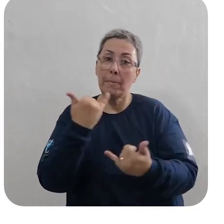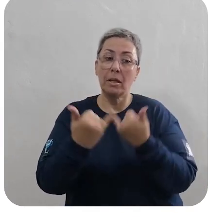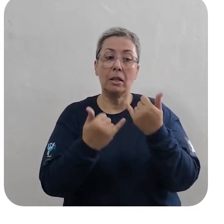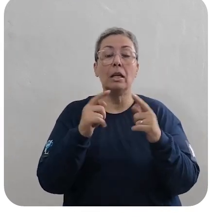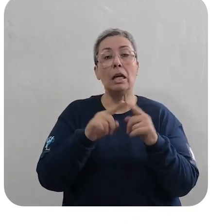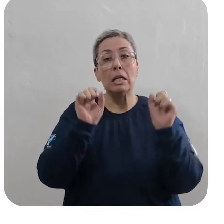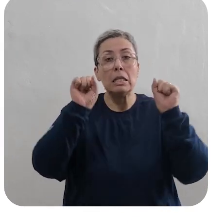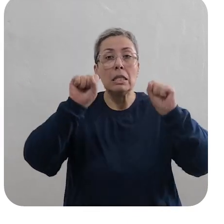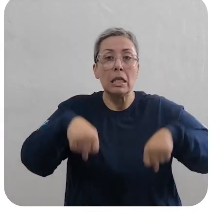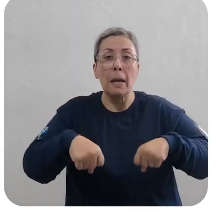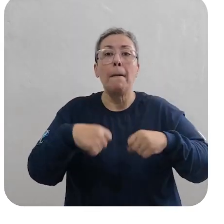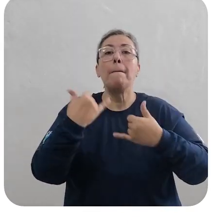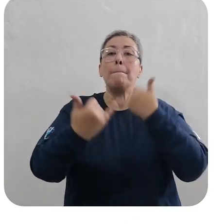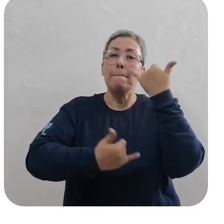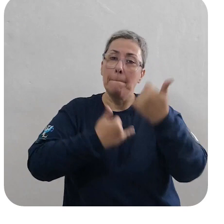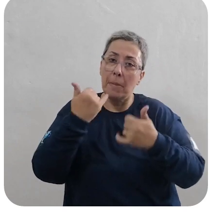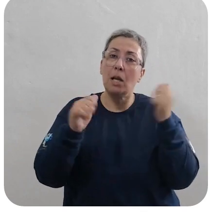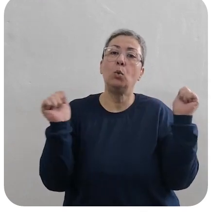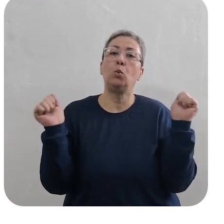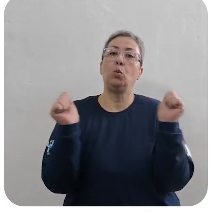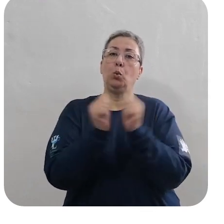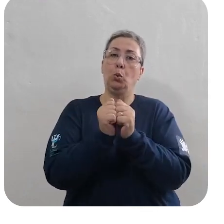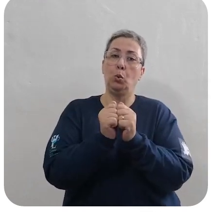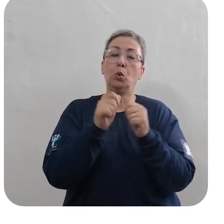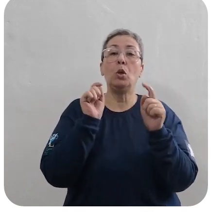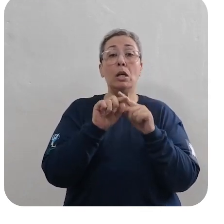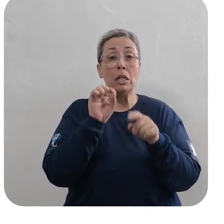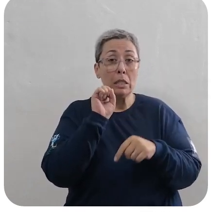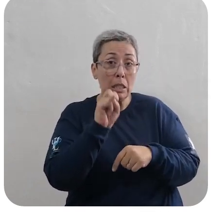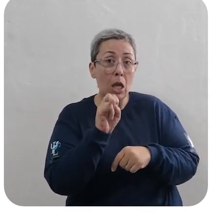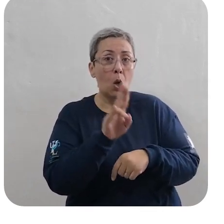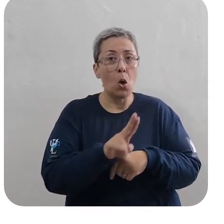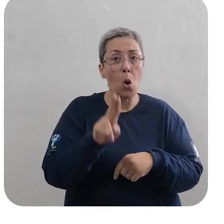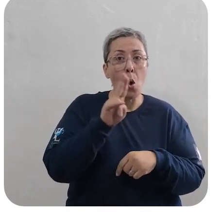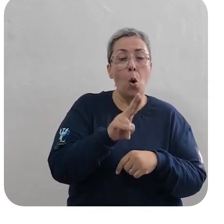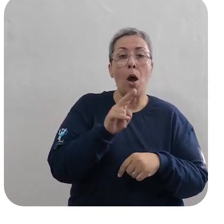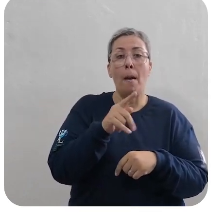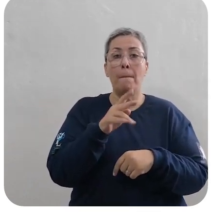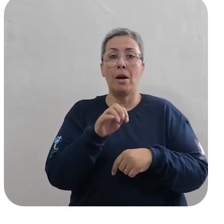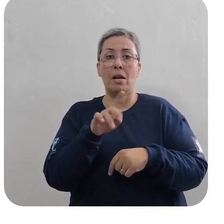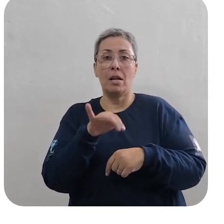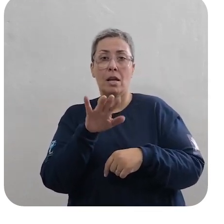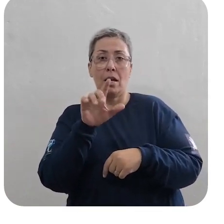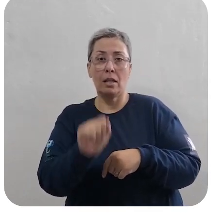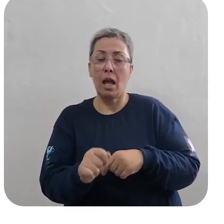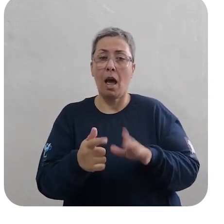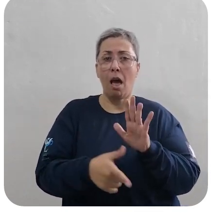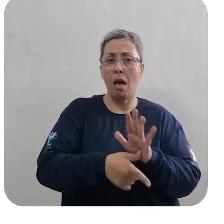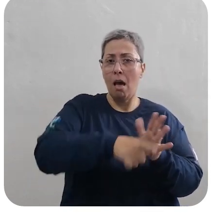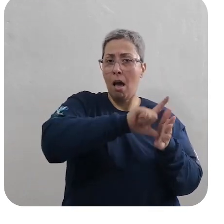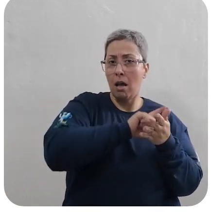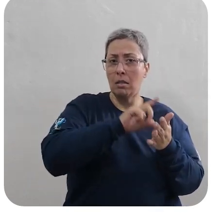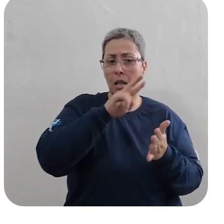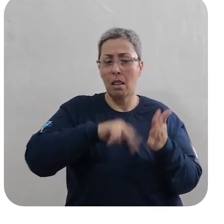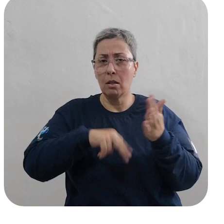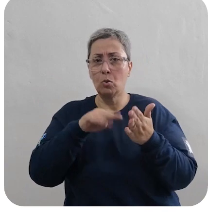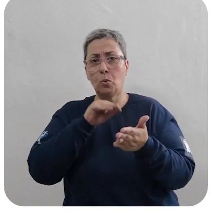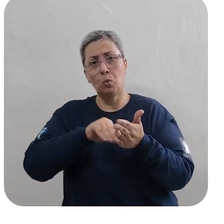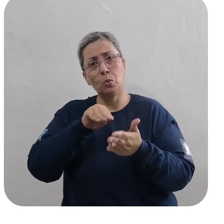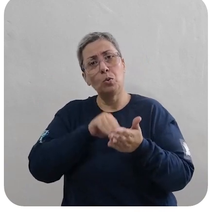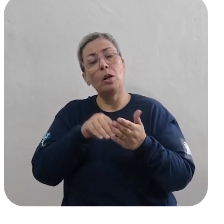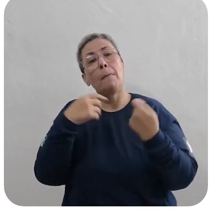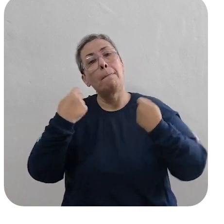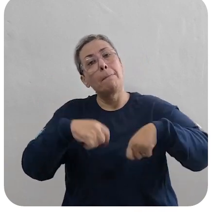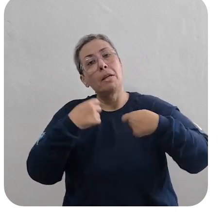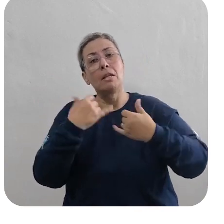Brinque. Sim, brinque com eles. Se for trabalhar com uma parlenda, antes de qualquer atividade de leitura ou